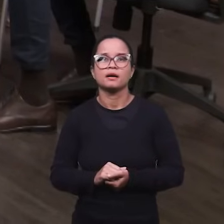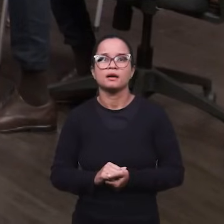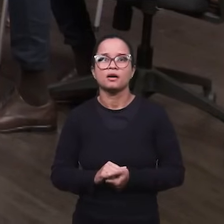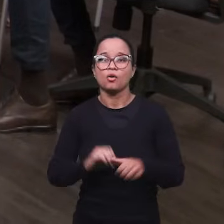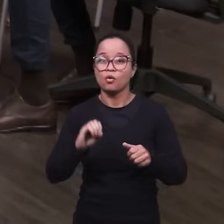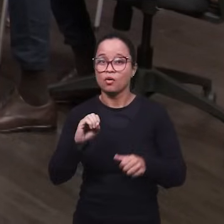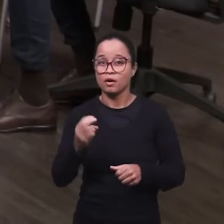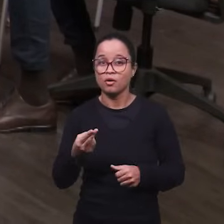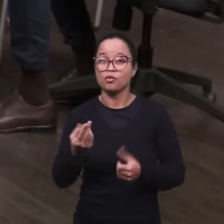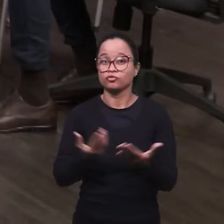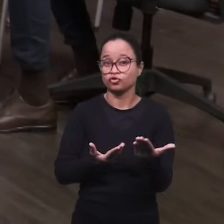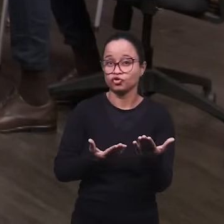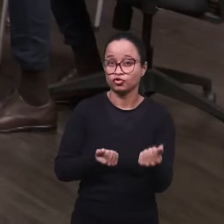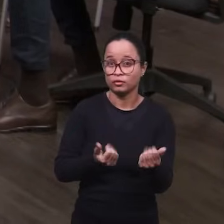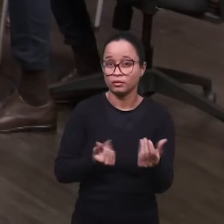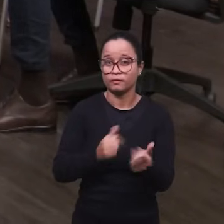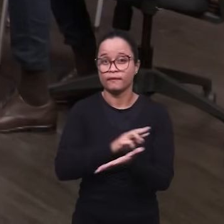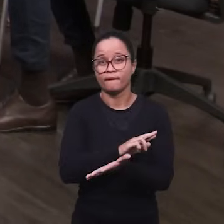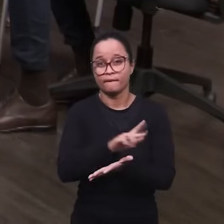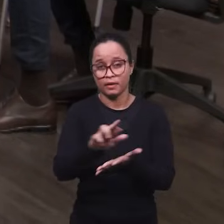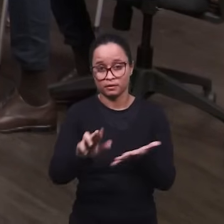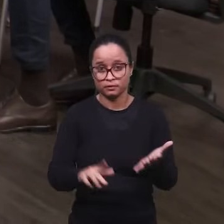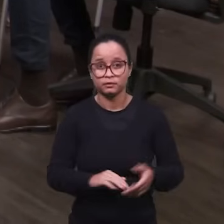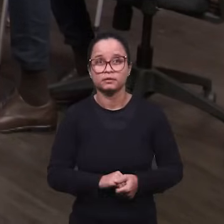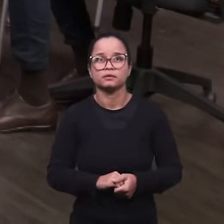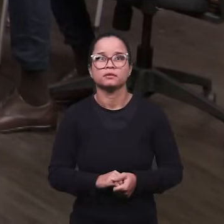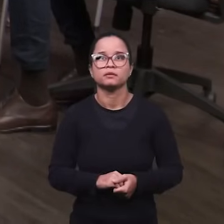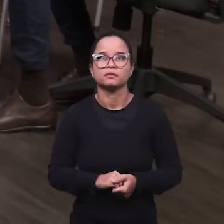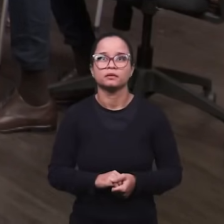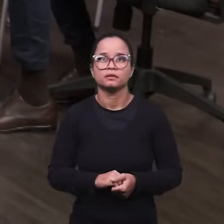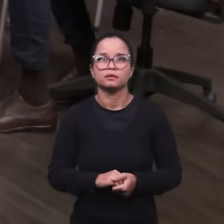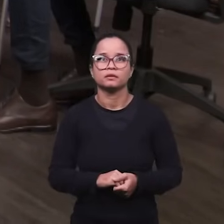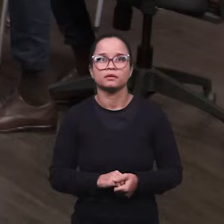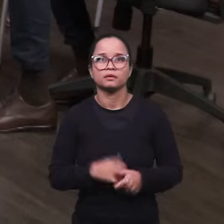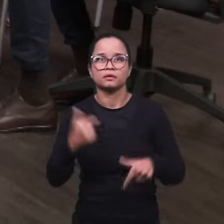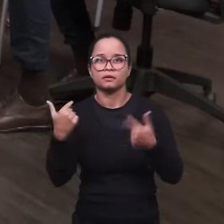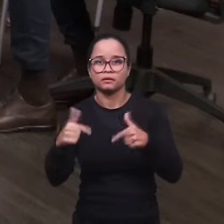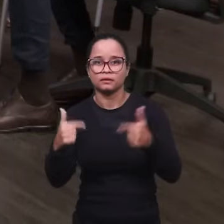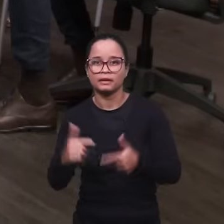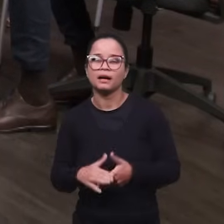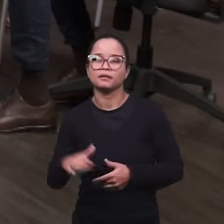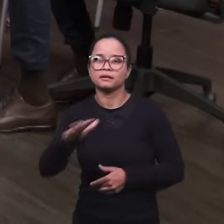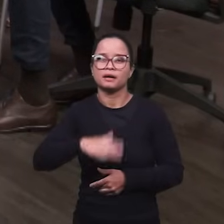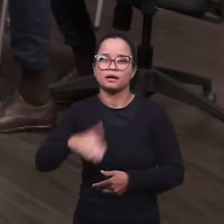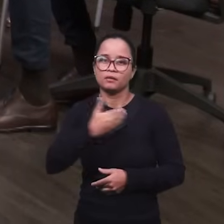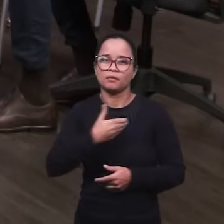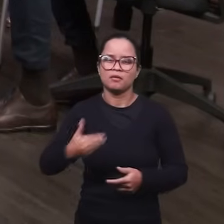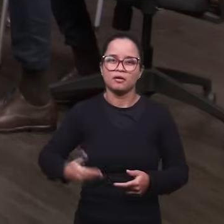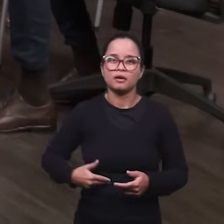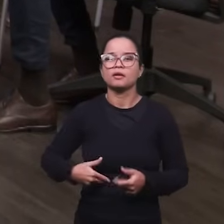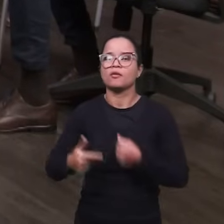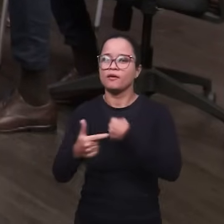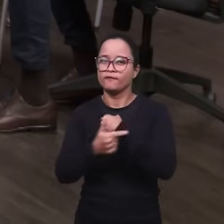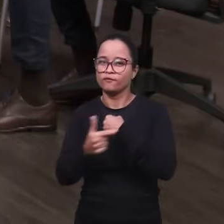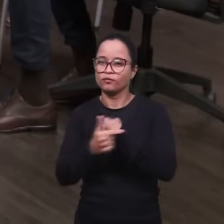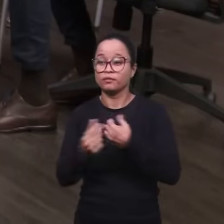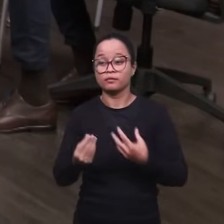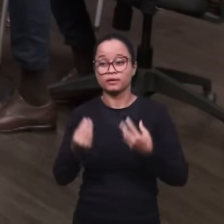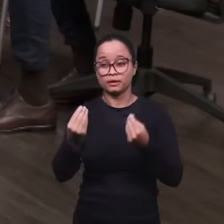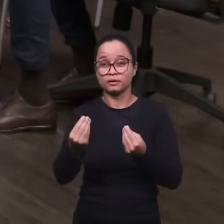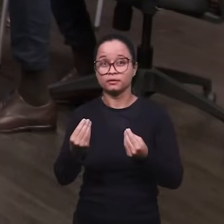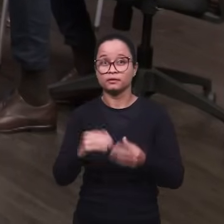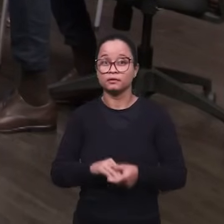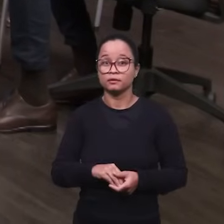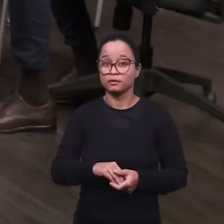tem muitos jovens que são cargo comissionado, né? Trabalham em um órgão público com cargo comissionado. Então,